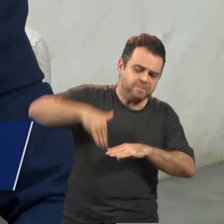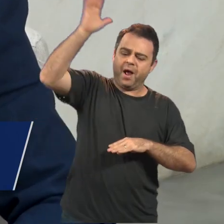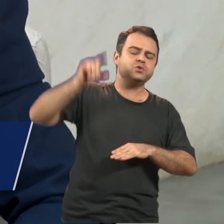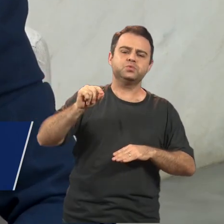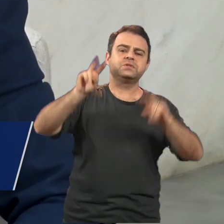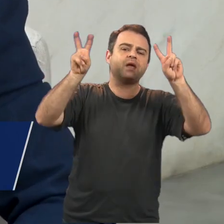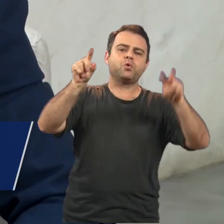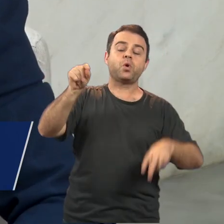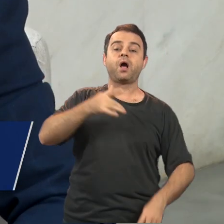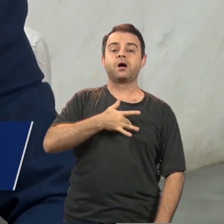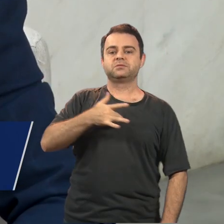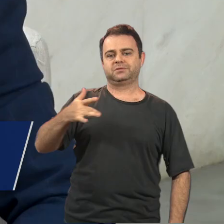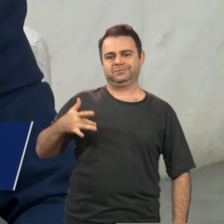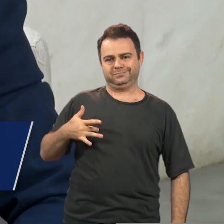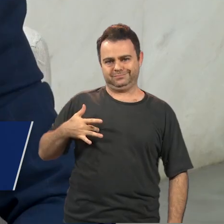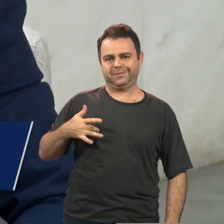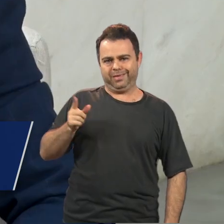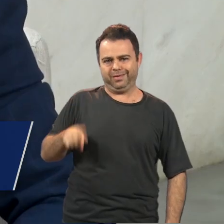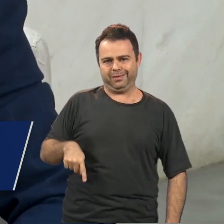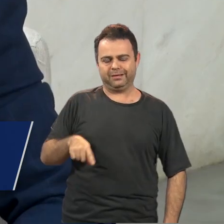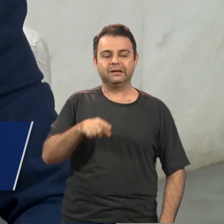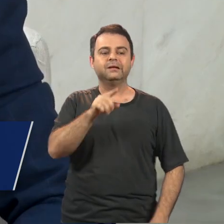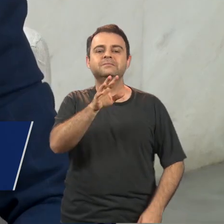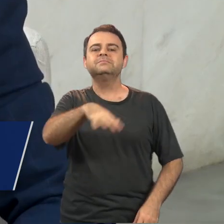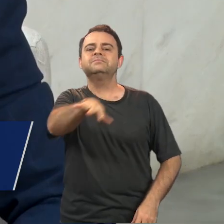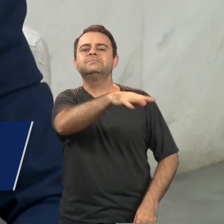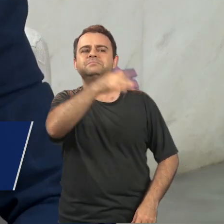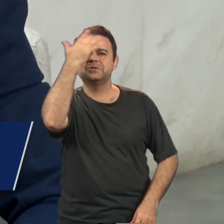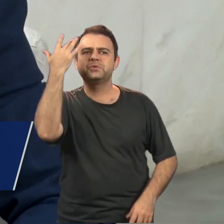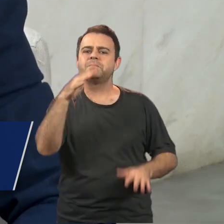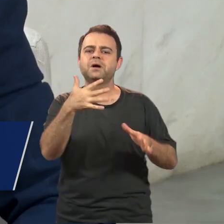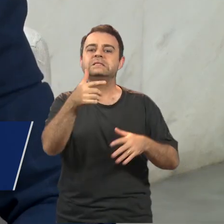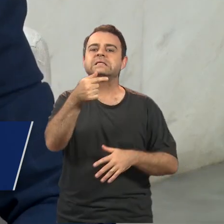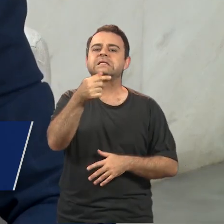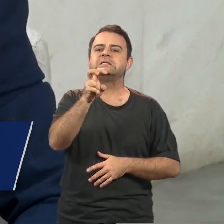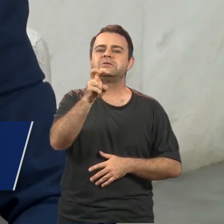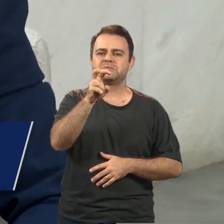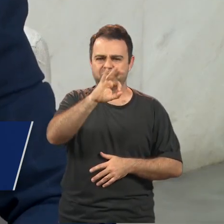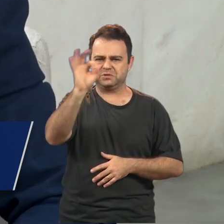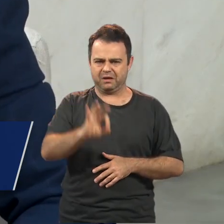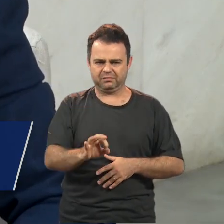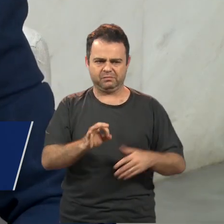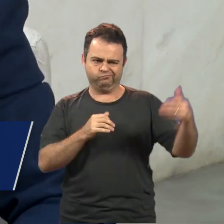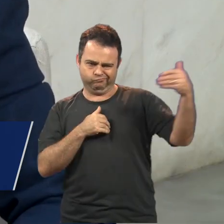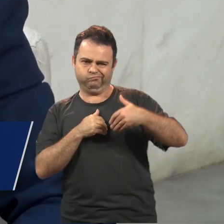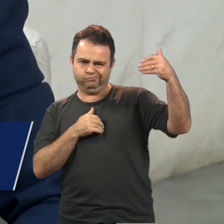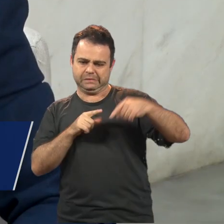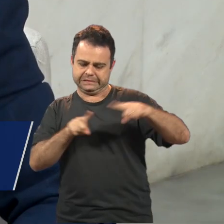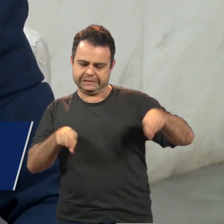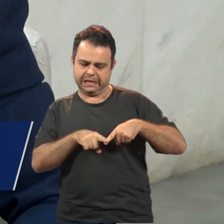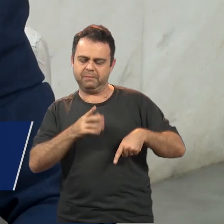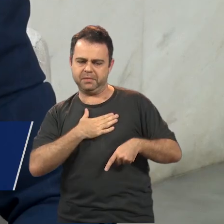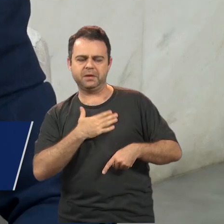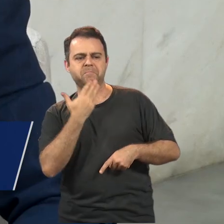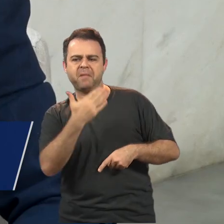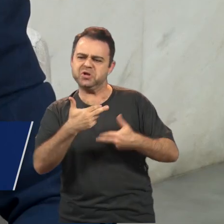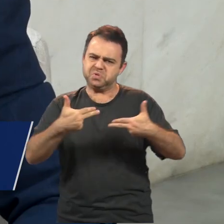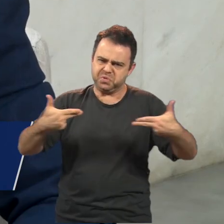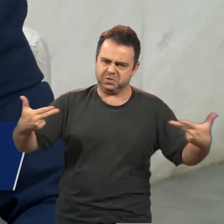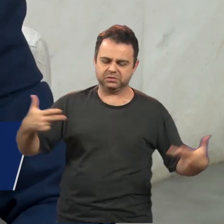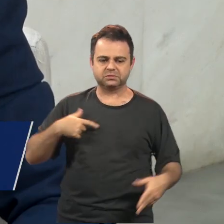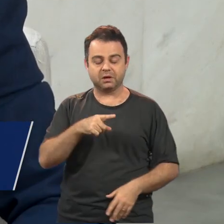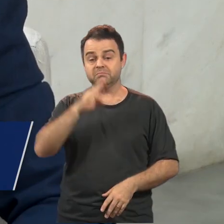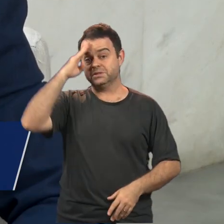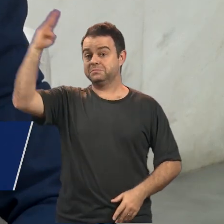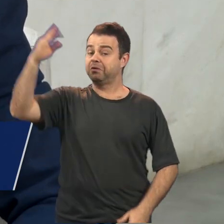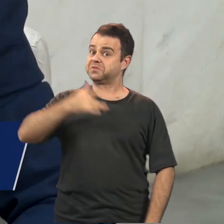de fato mais de 75% daqueles que chegam ao nosso gabinete são relacionados a problemas na